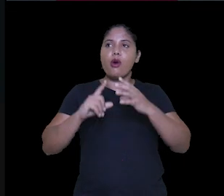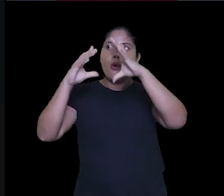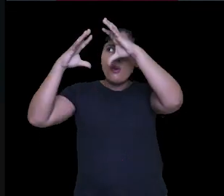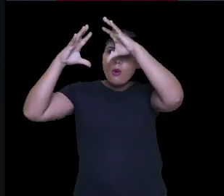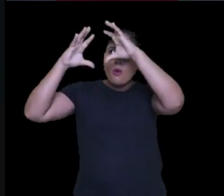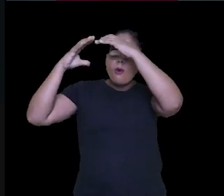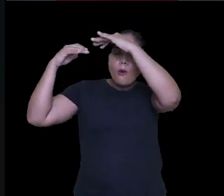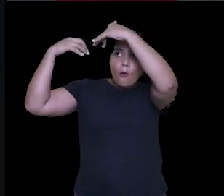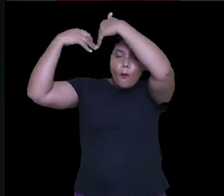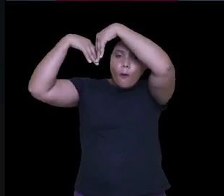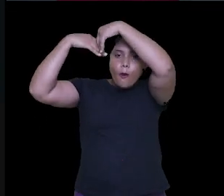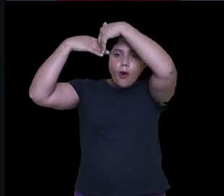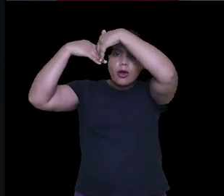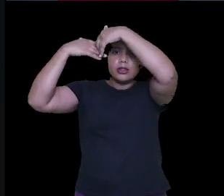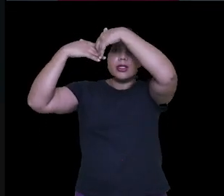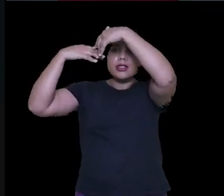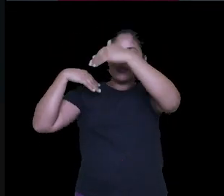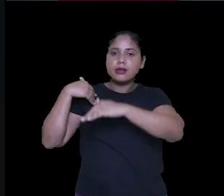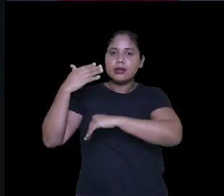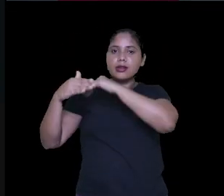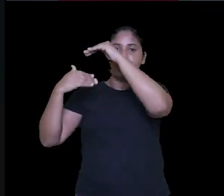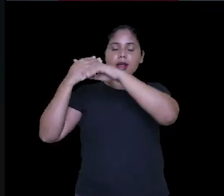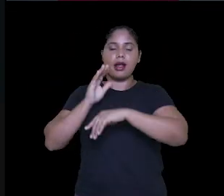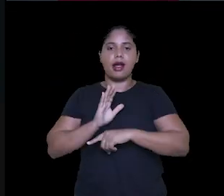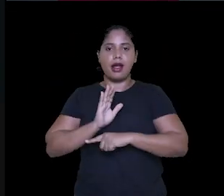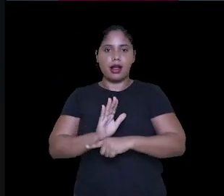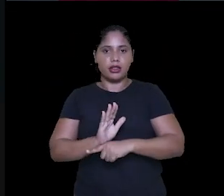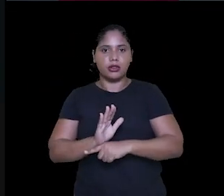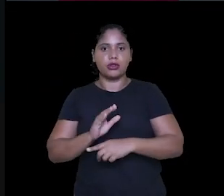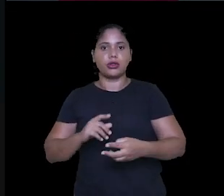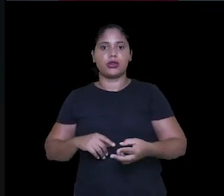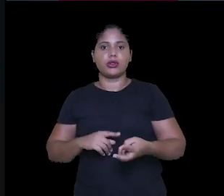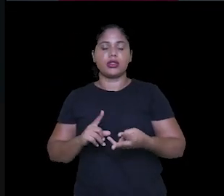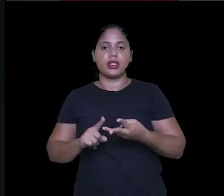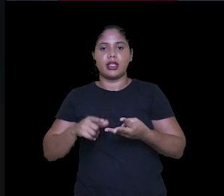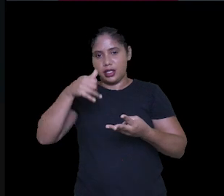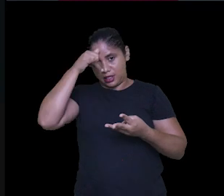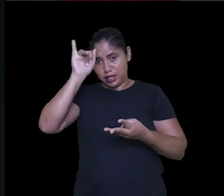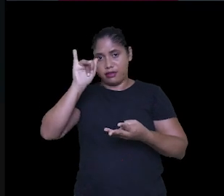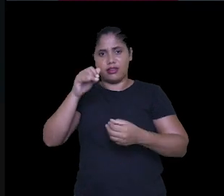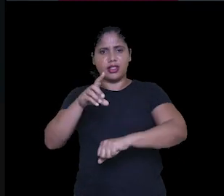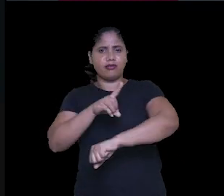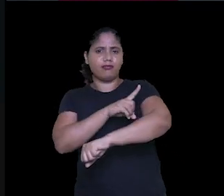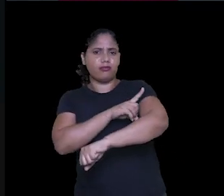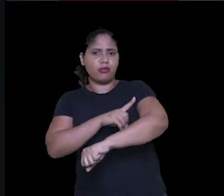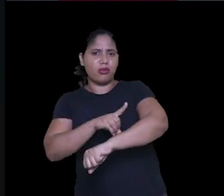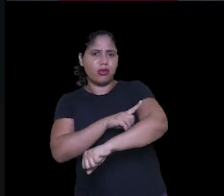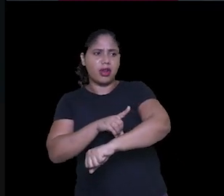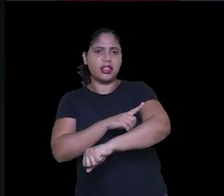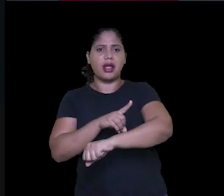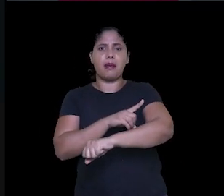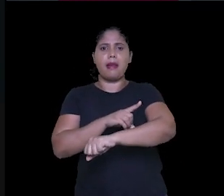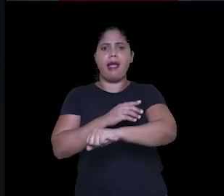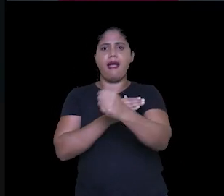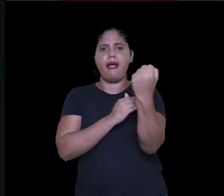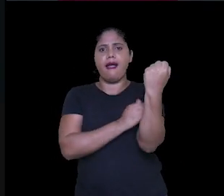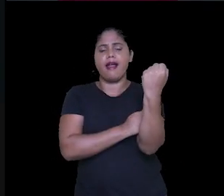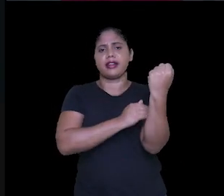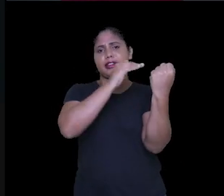cognitivo e reduz os riscos de doenças crônicas, como diabetes, hipertensão e outras doenças.